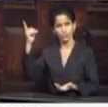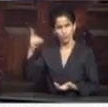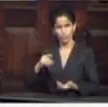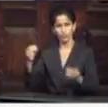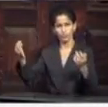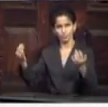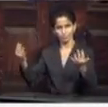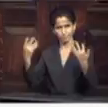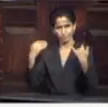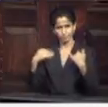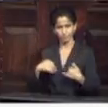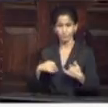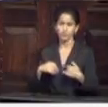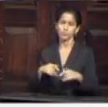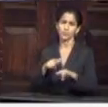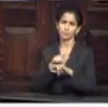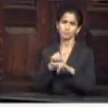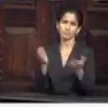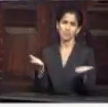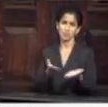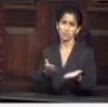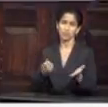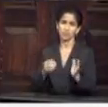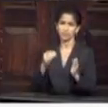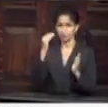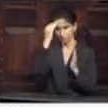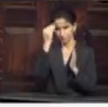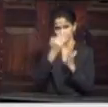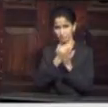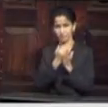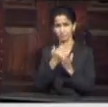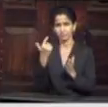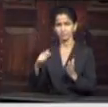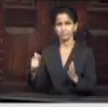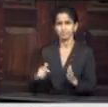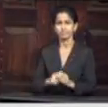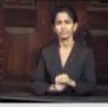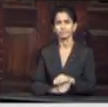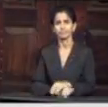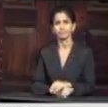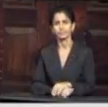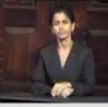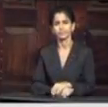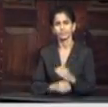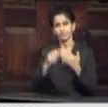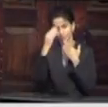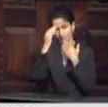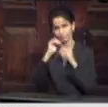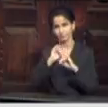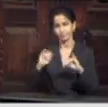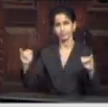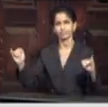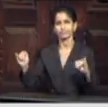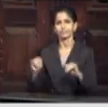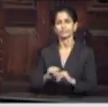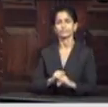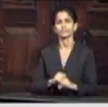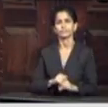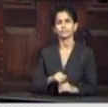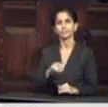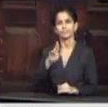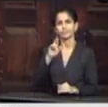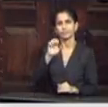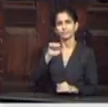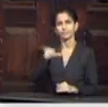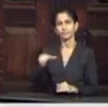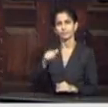participar acompanhando os trabalhos desta casa. Agradeço o anúncio de Vossa Excelência. Deputada Enfermeira Rejane. Questão de ordem,